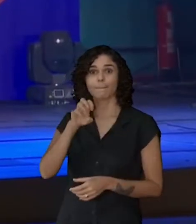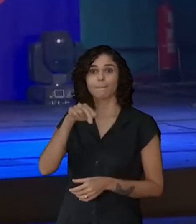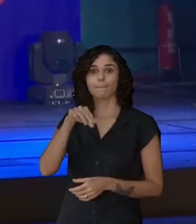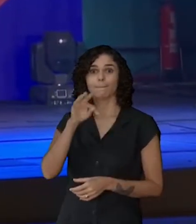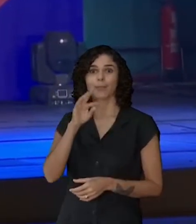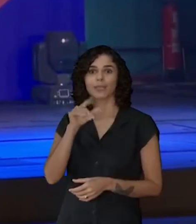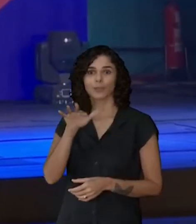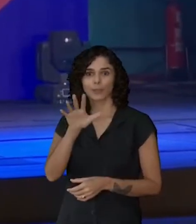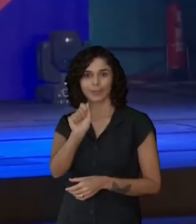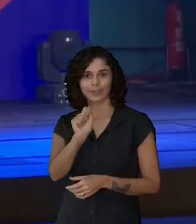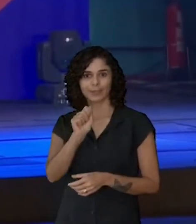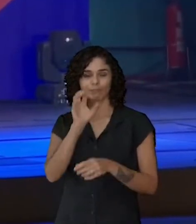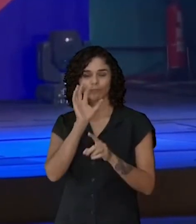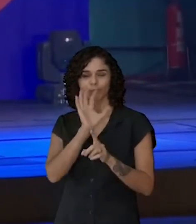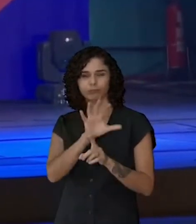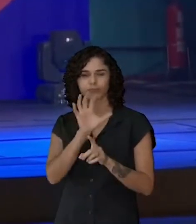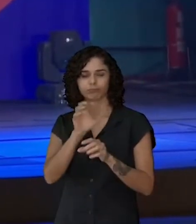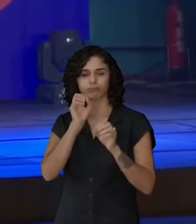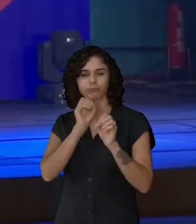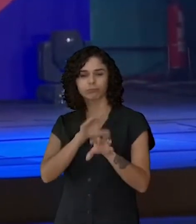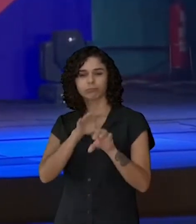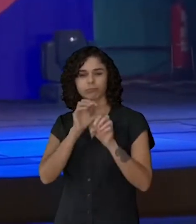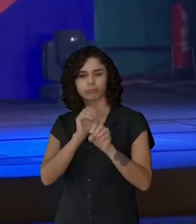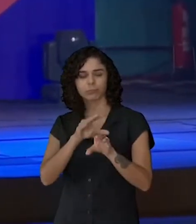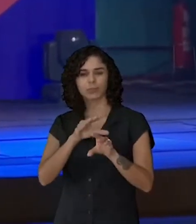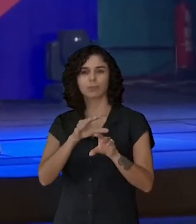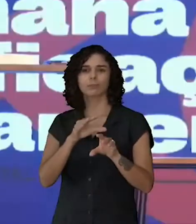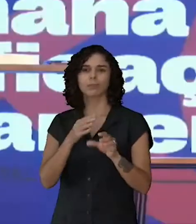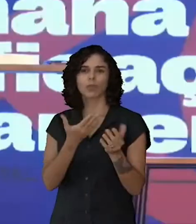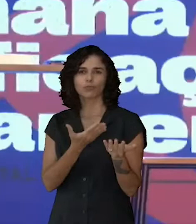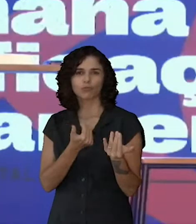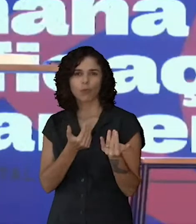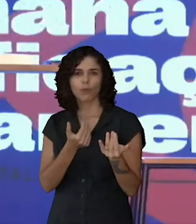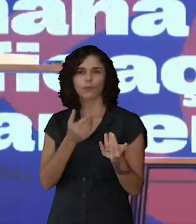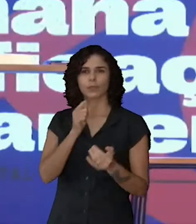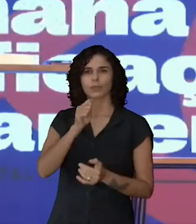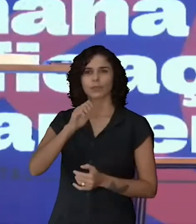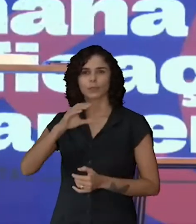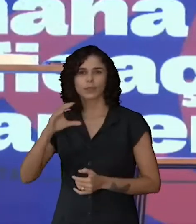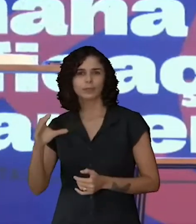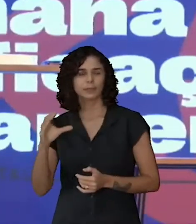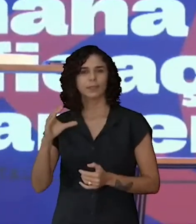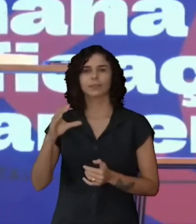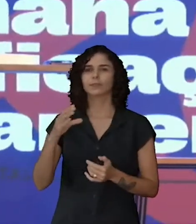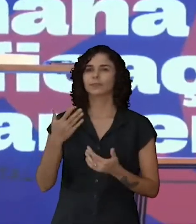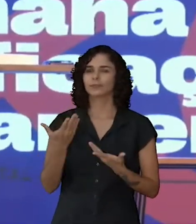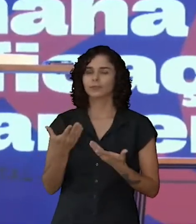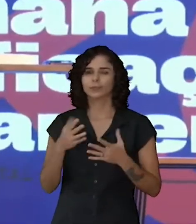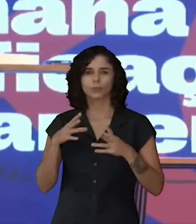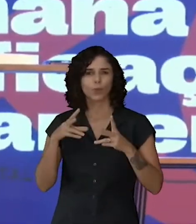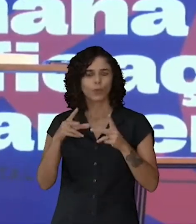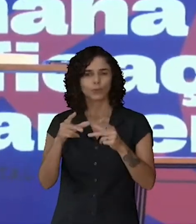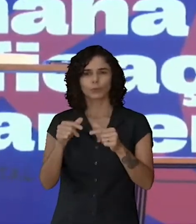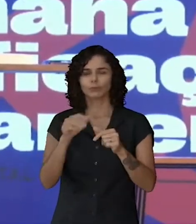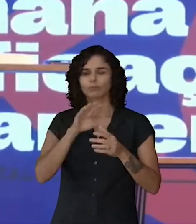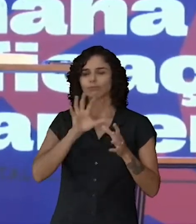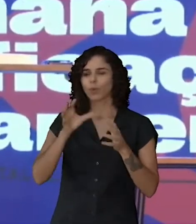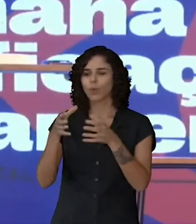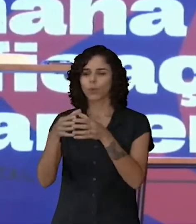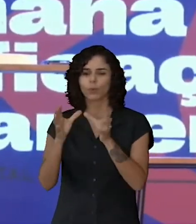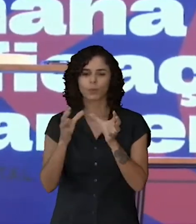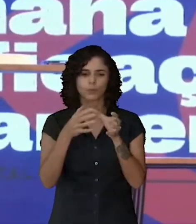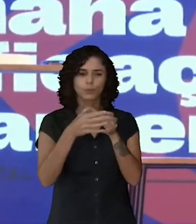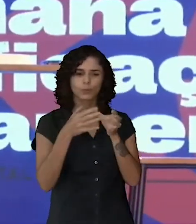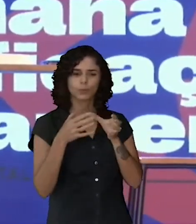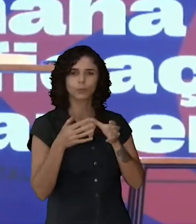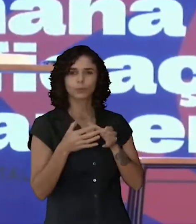adolescentes, jovens, visando o ministério, não necessariamente o ministério de tempo integral,